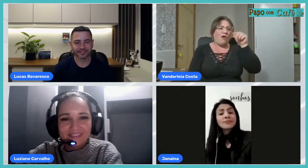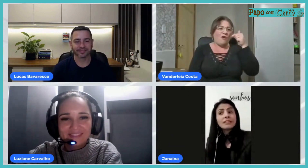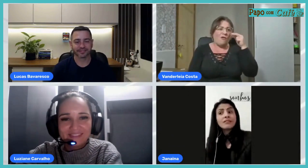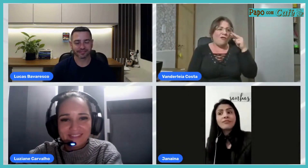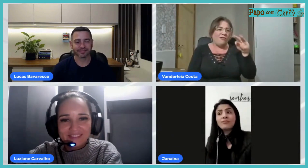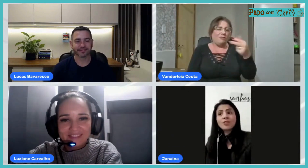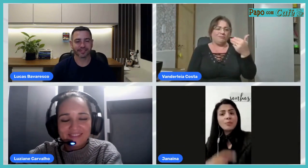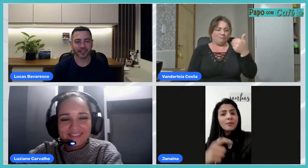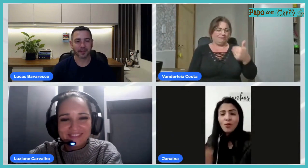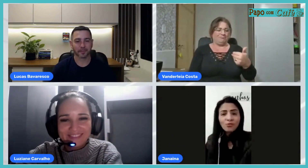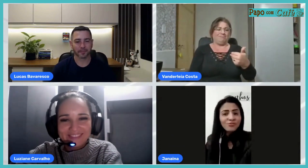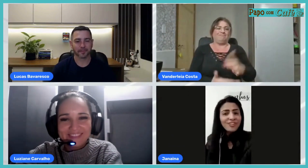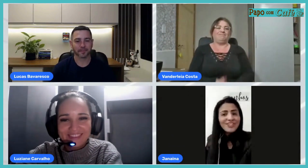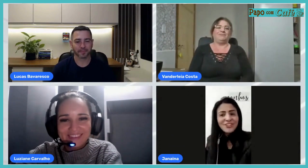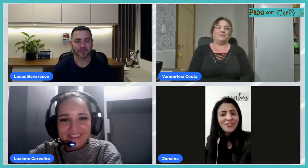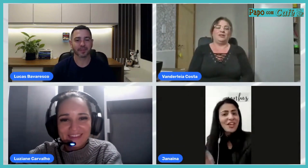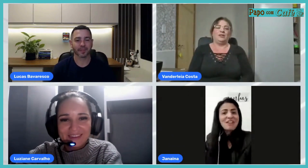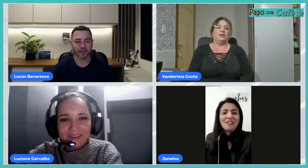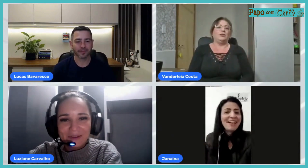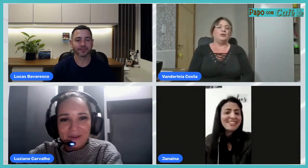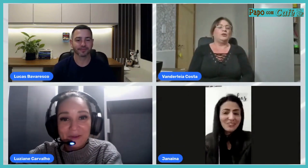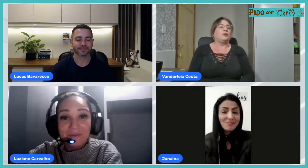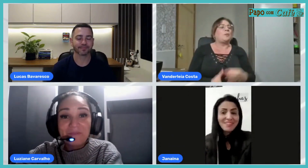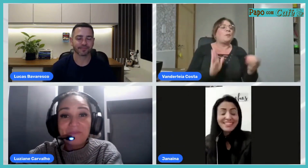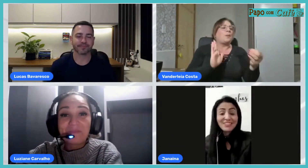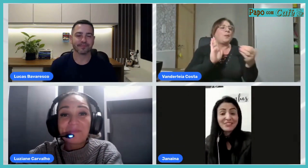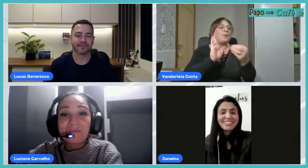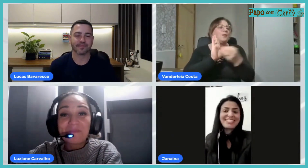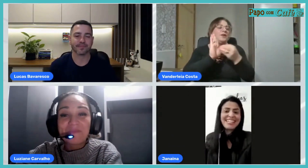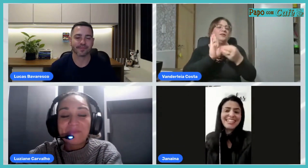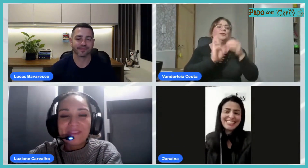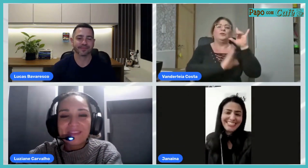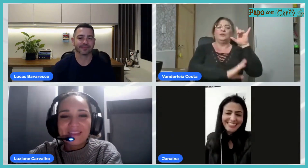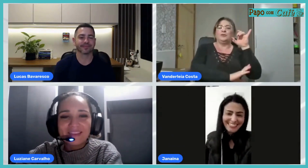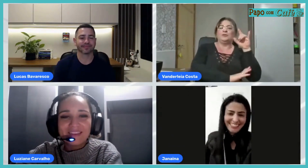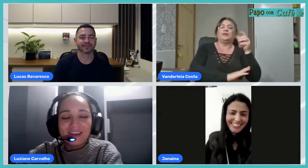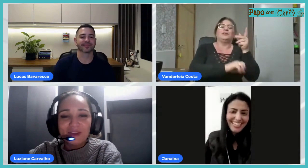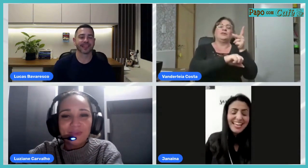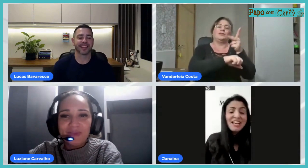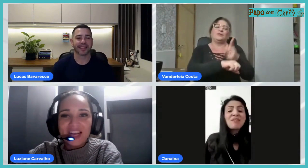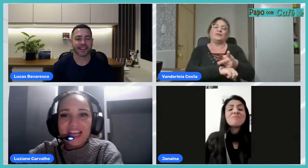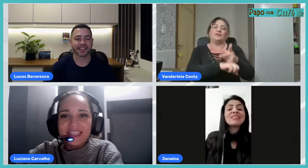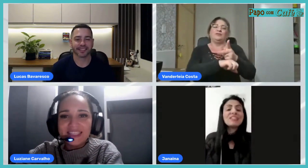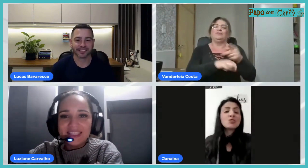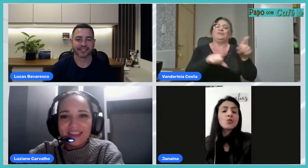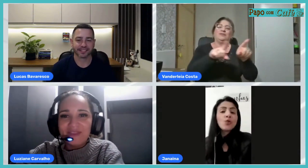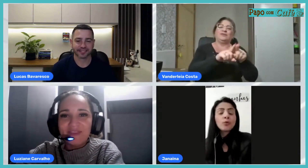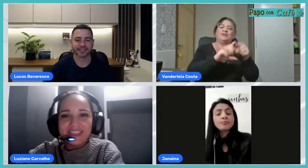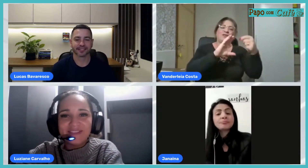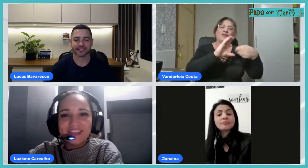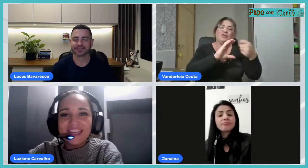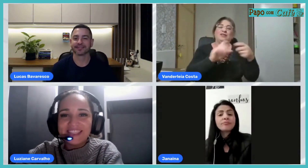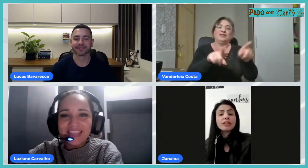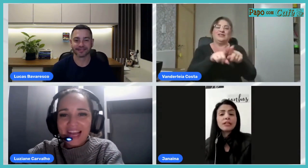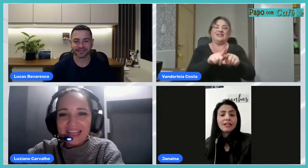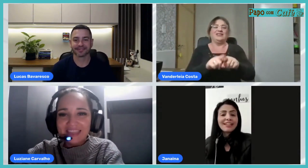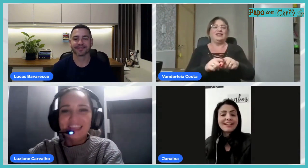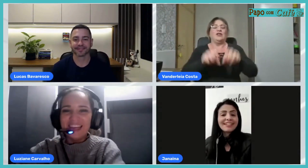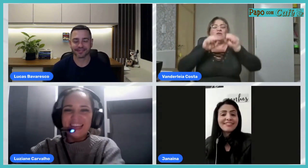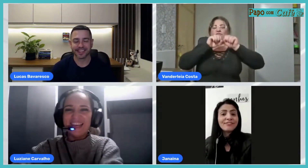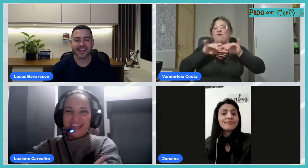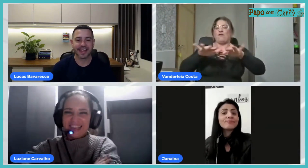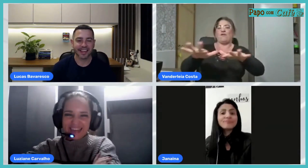E já me marcou num vídeo, eu fiquei mega surpresa, como assim? Quando vê, Mas viraliza, eu tem que sou- fazer